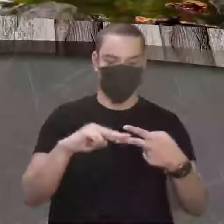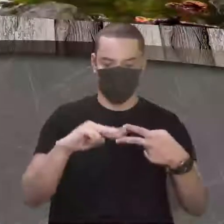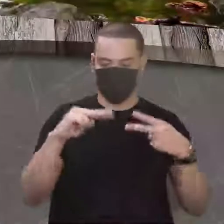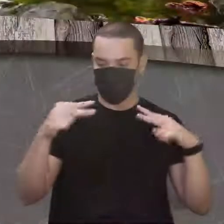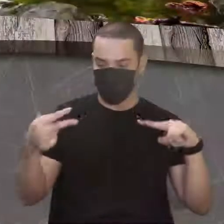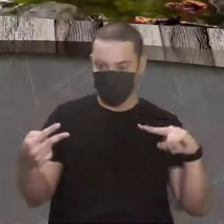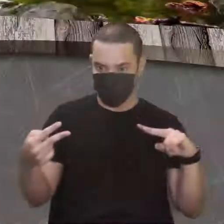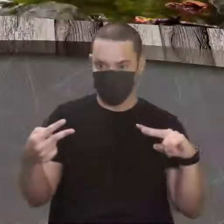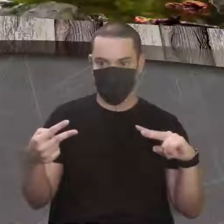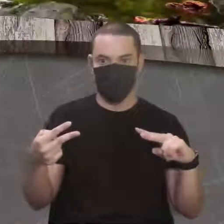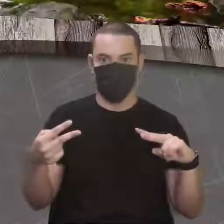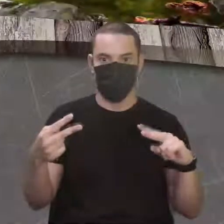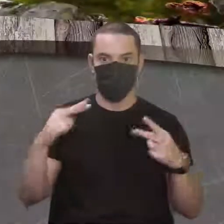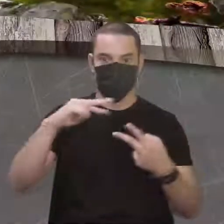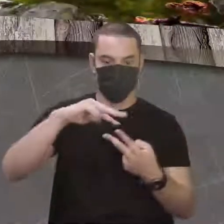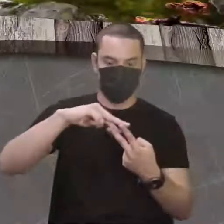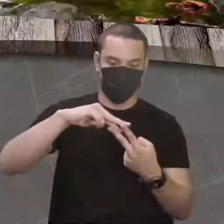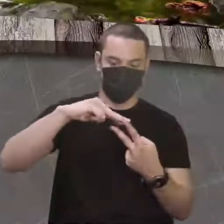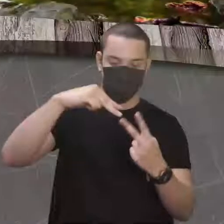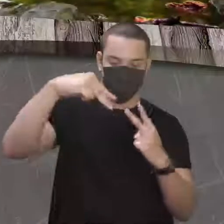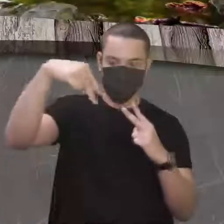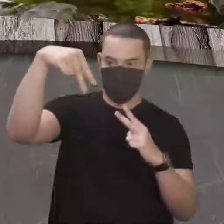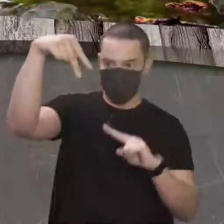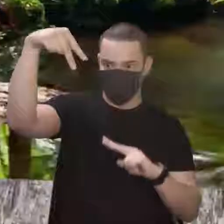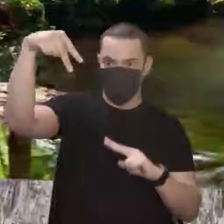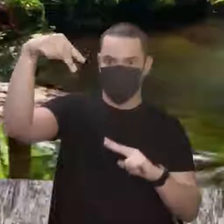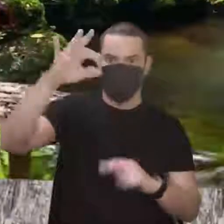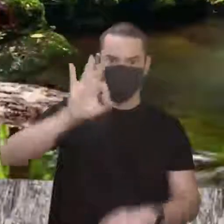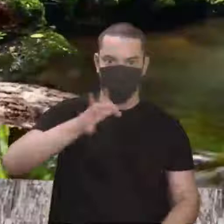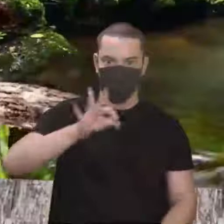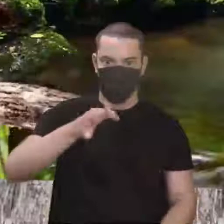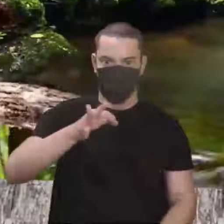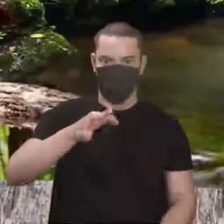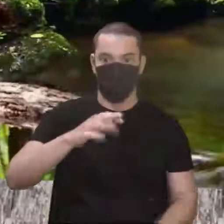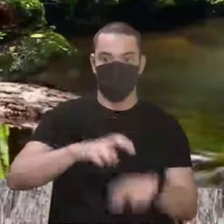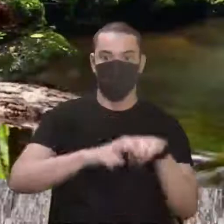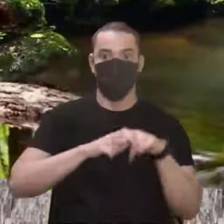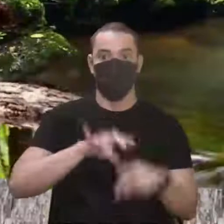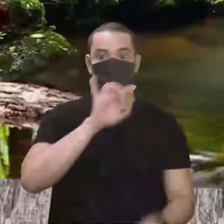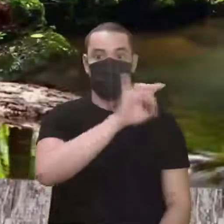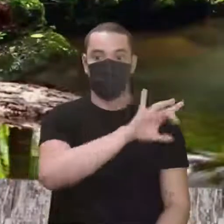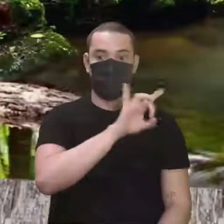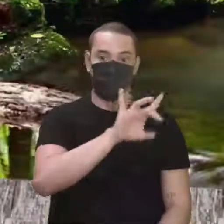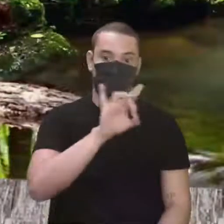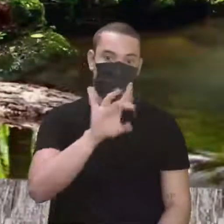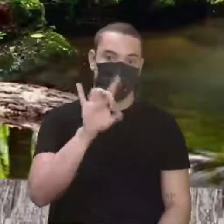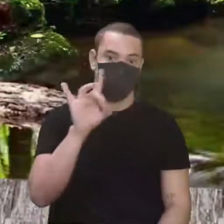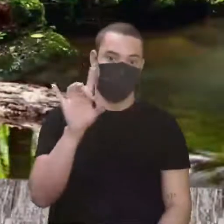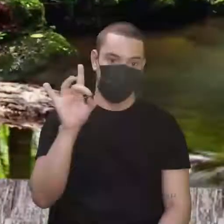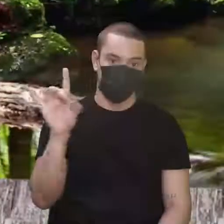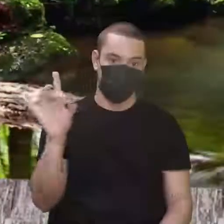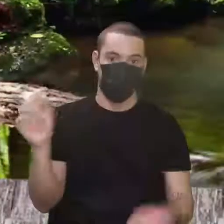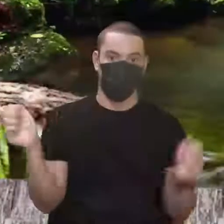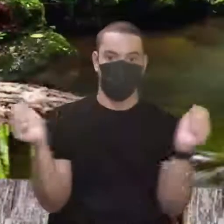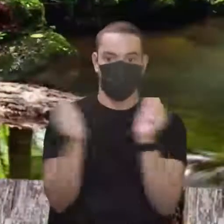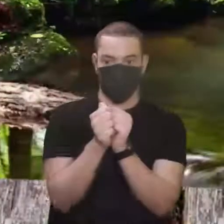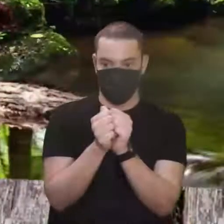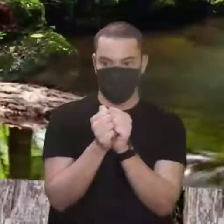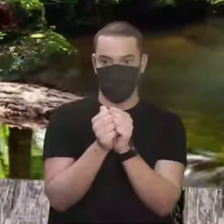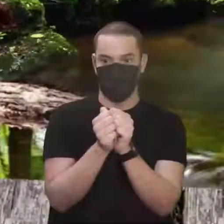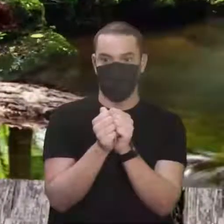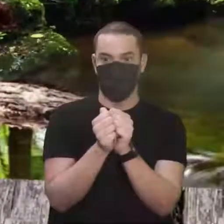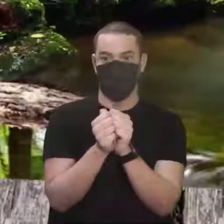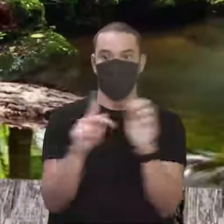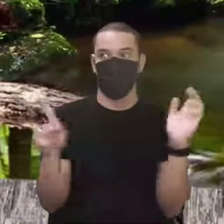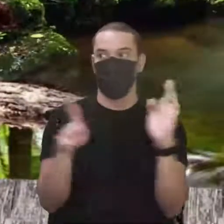DNA, né? Você tem o DNA, cada uma dessas partes do DNA é constituída